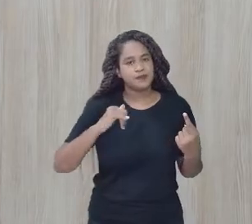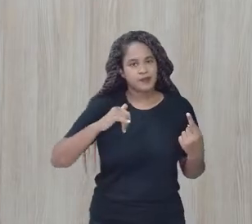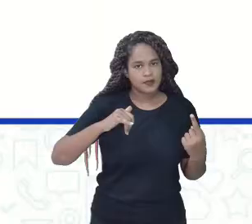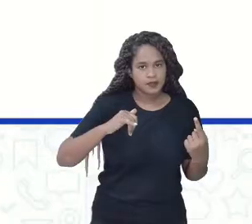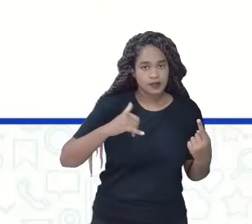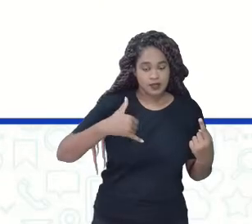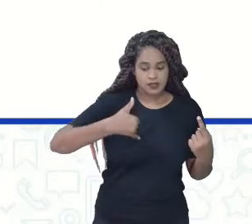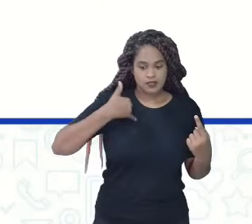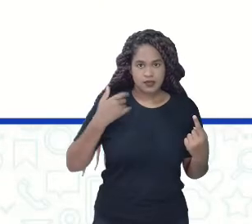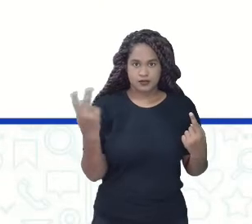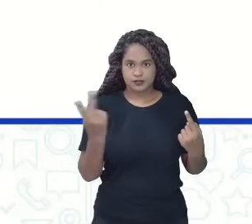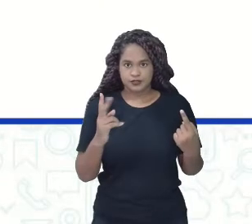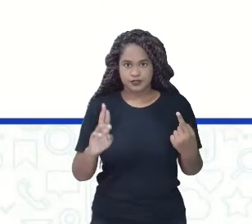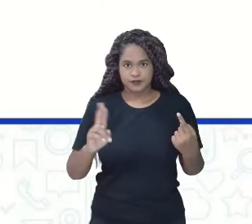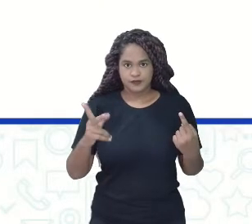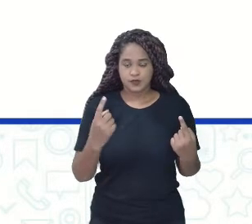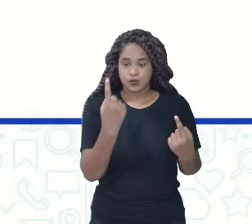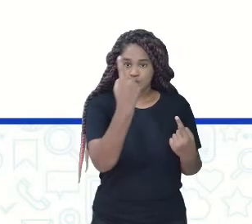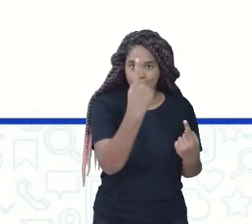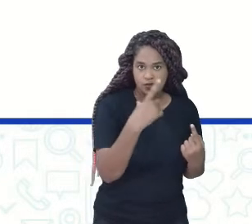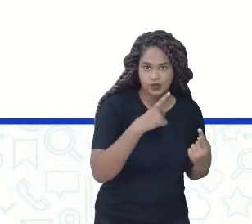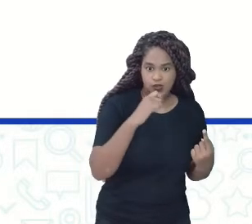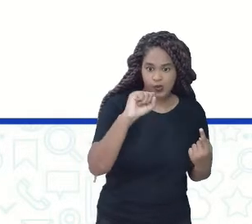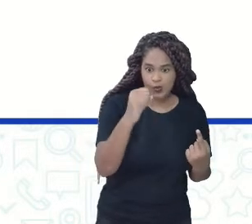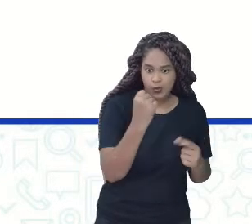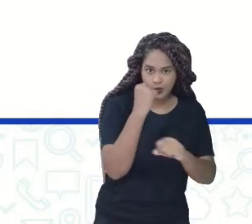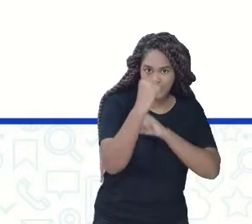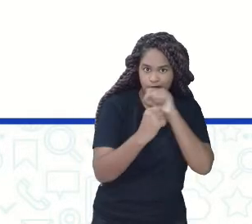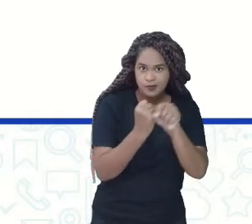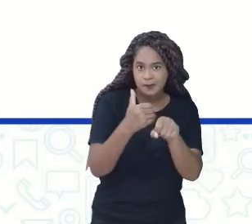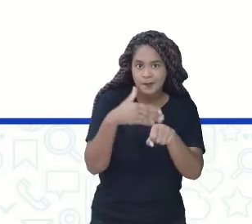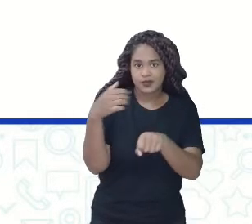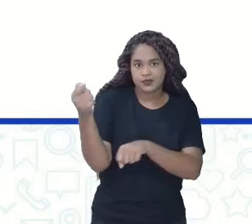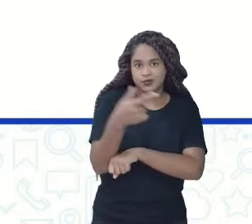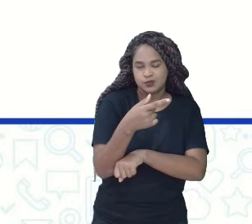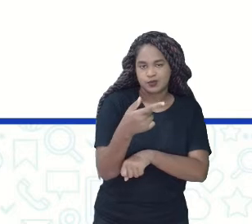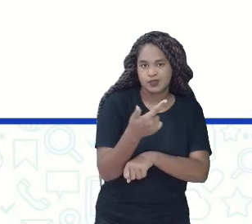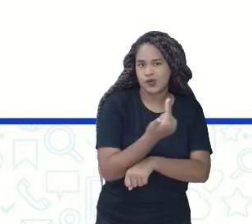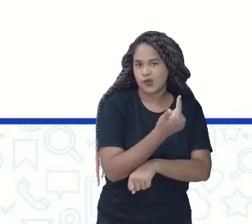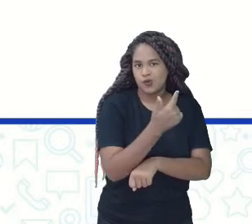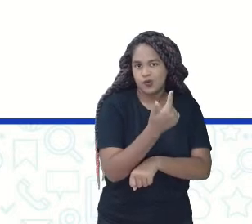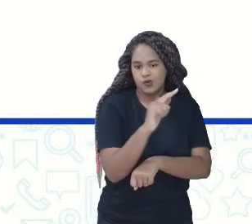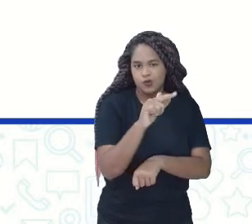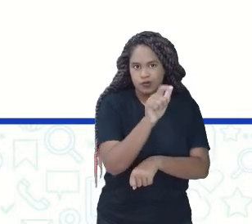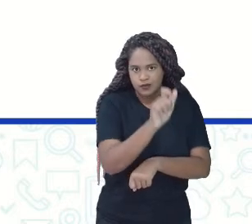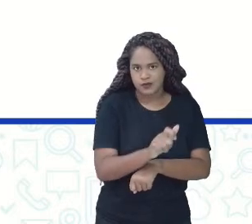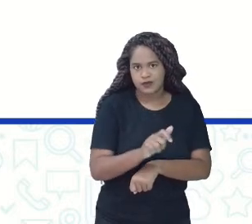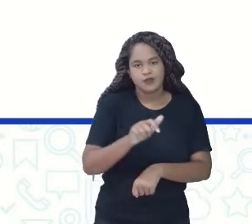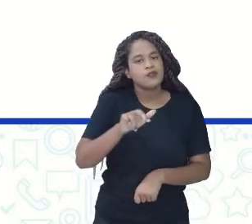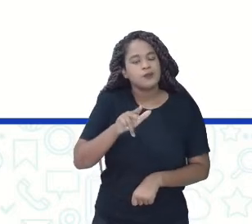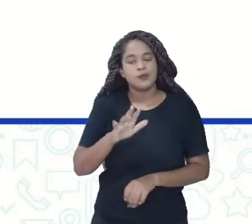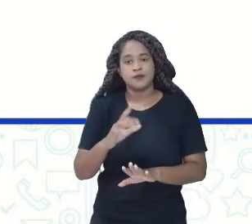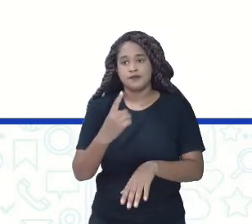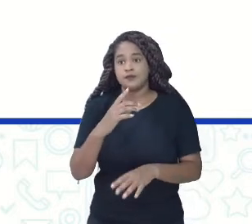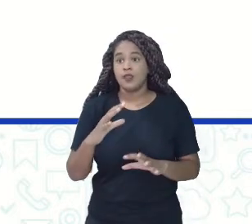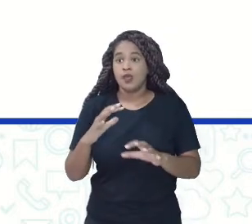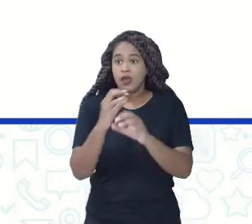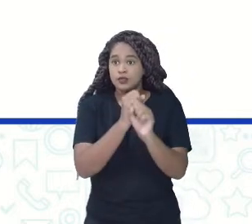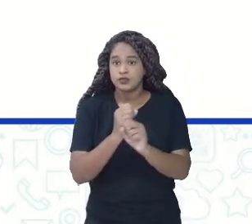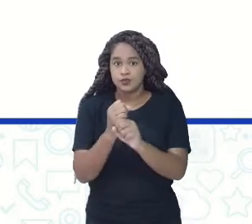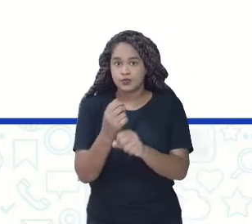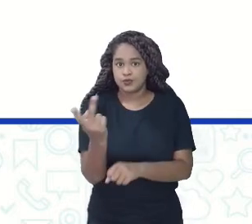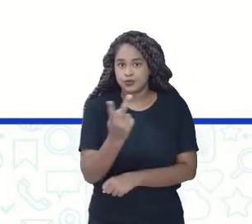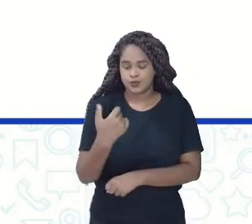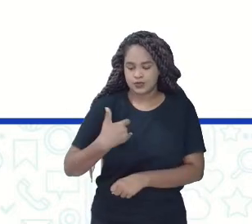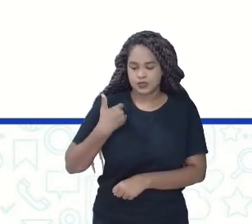de Maria e de Carla, sua irmã, somam 36 anos. Sabe-se que Maria tem 8 anos a mais que